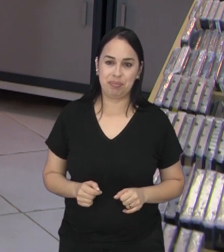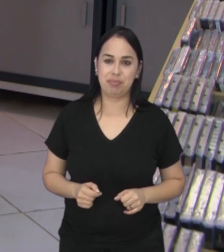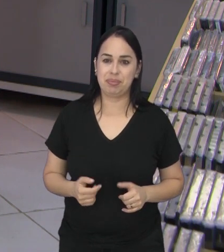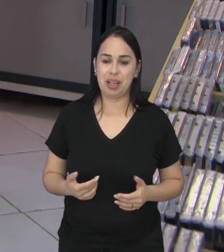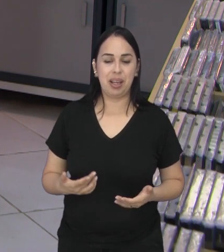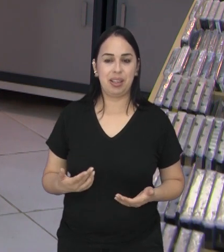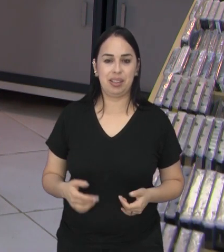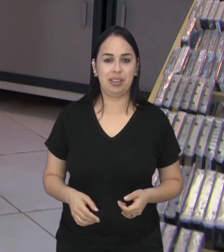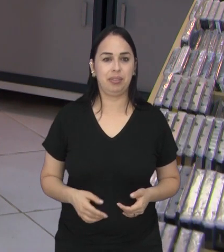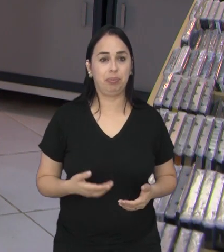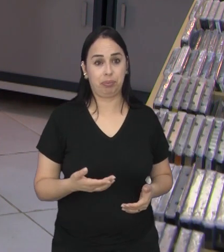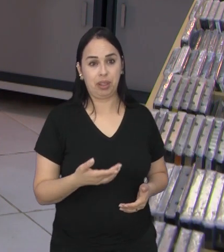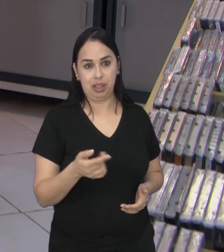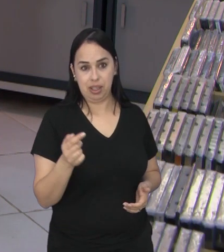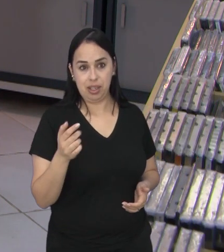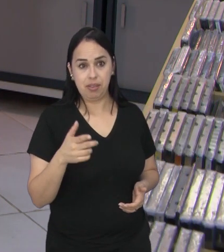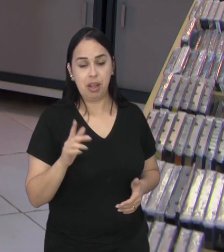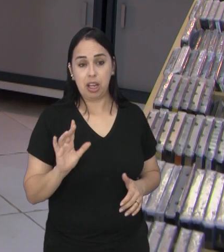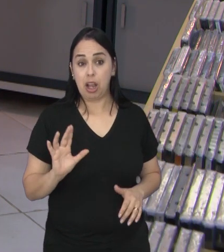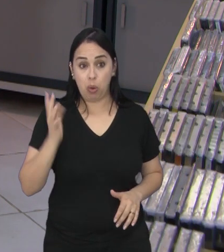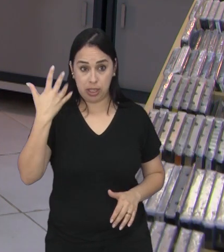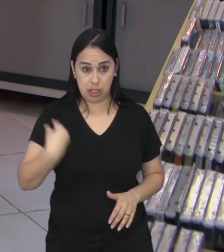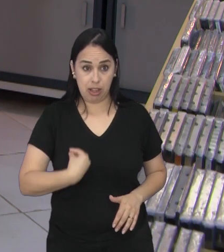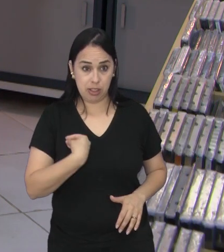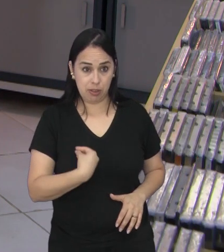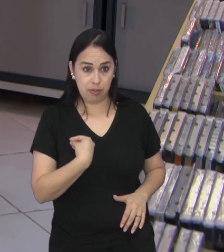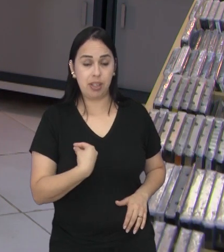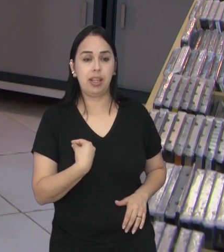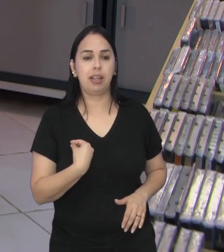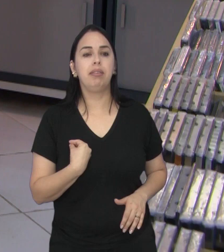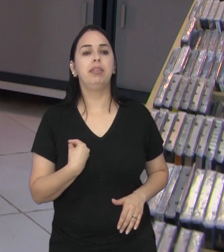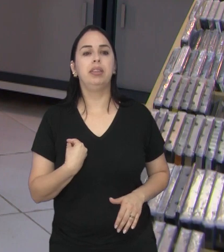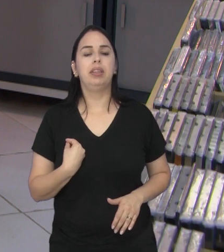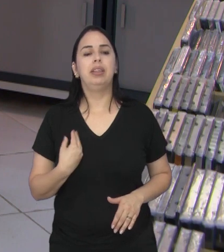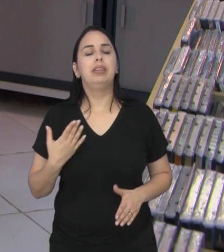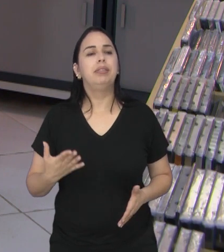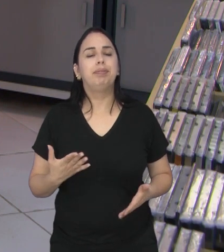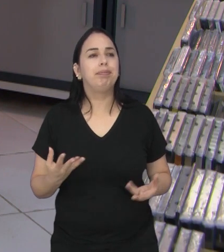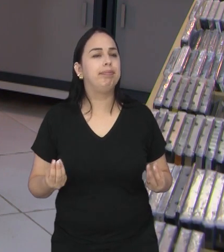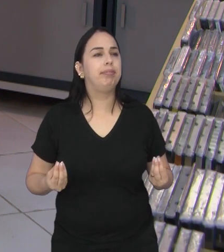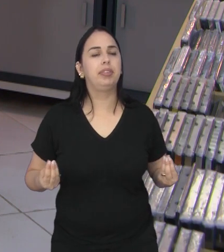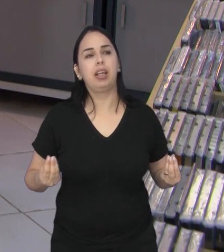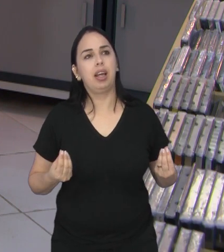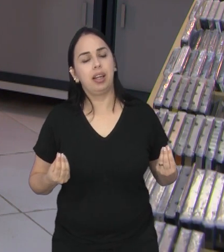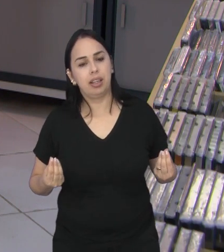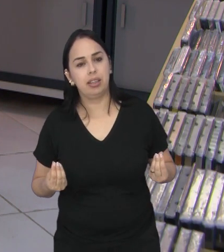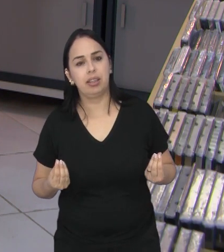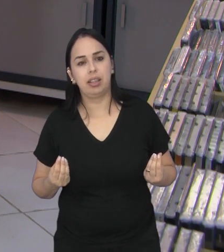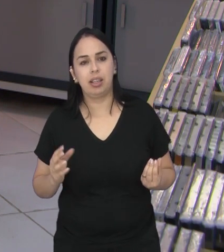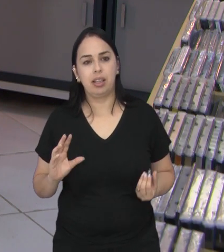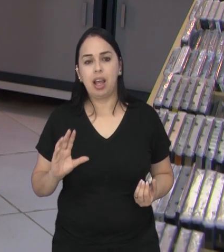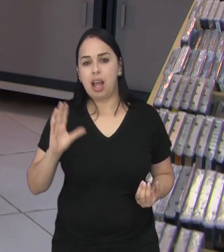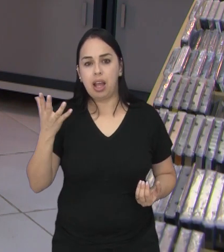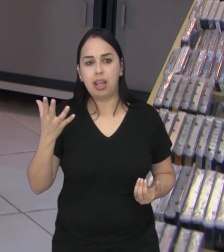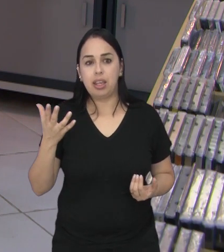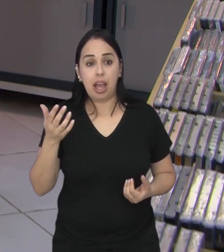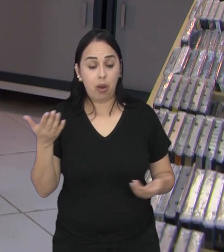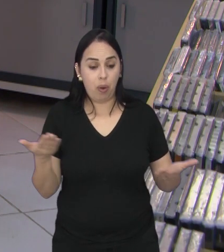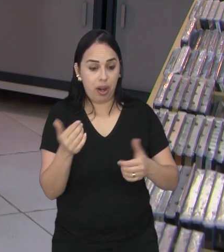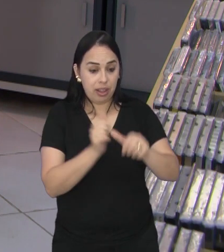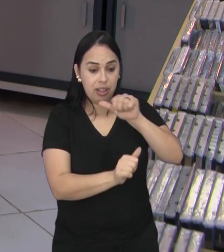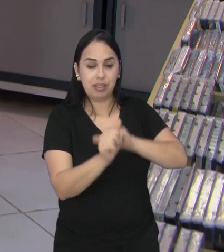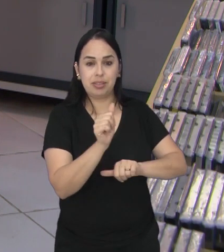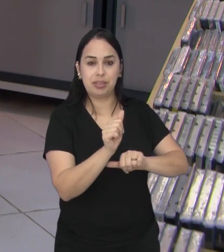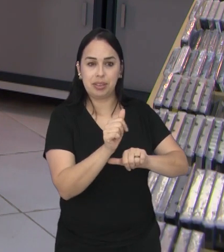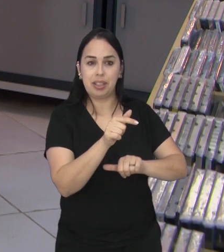É muito. Mas tudo isso que você passou também, eu acho que foi necessário, não necessário, mas ele teve aí um resultado legal. Você